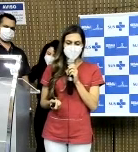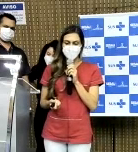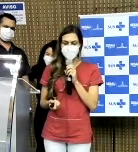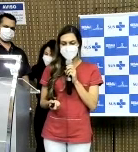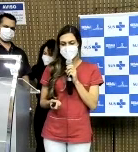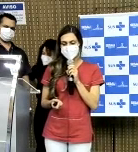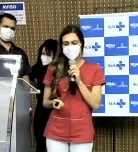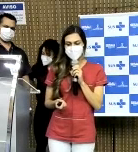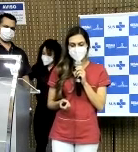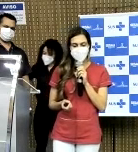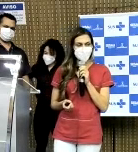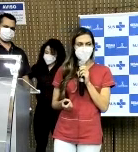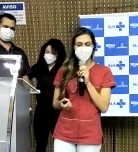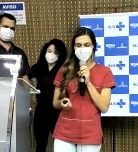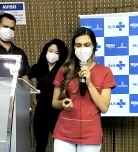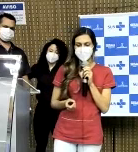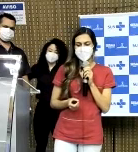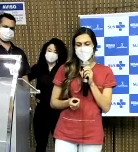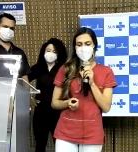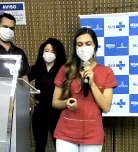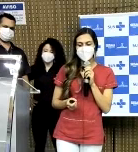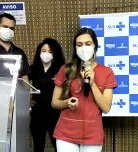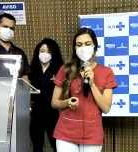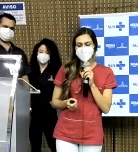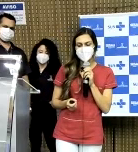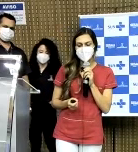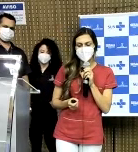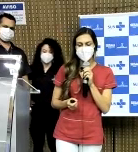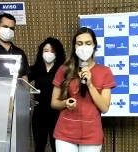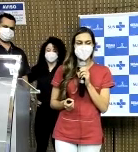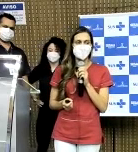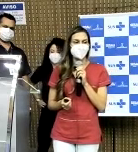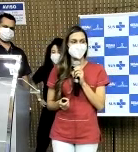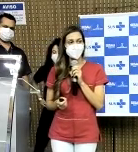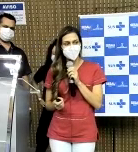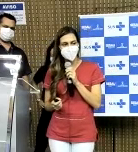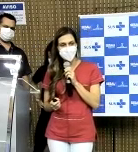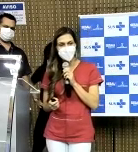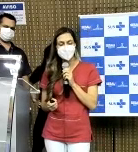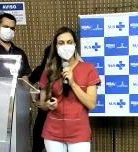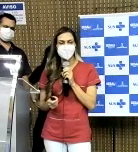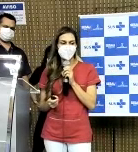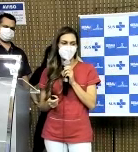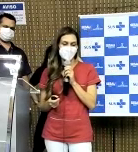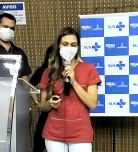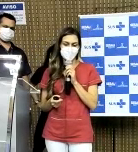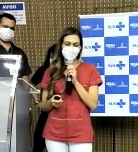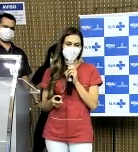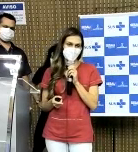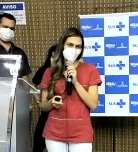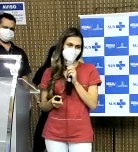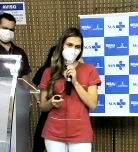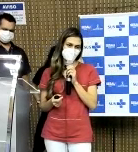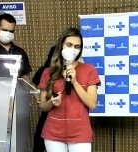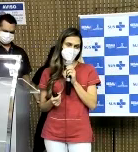consulta pré-natal, as atividades desenvolvidas, aumento de vagas para consulta de enfermagem e médica, né? A gente acaba deixando